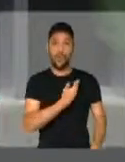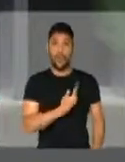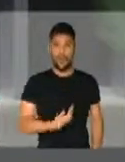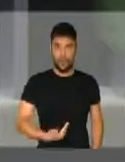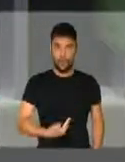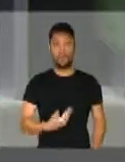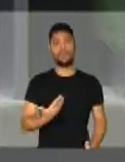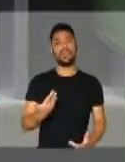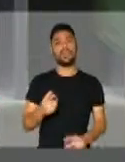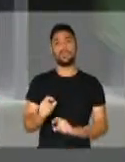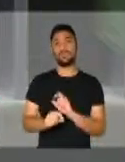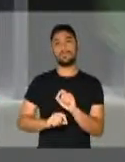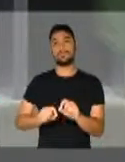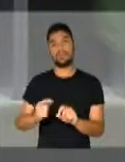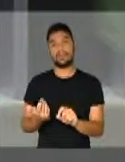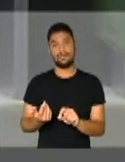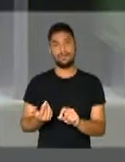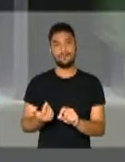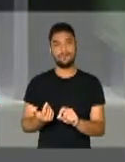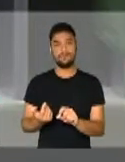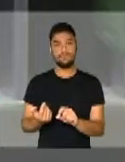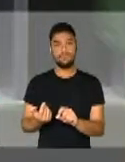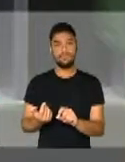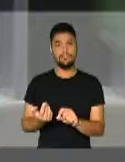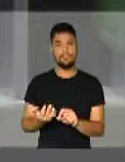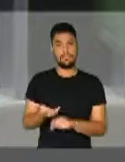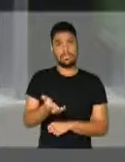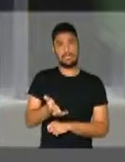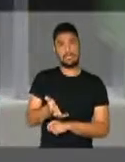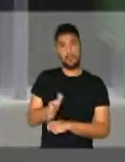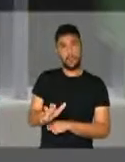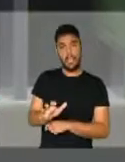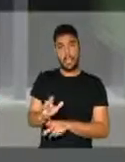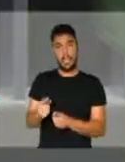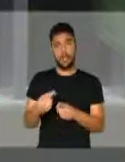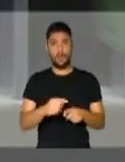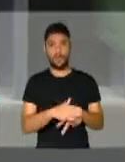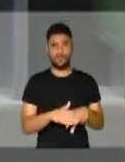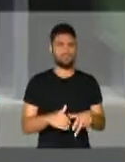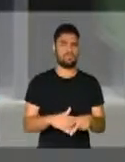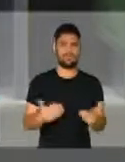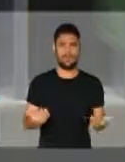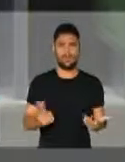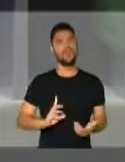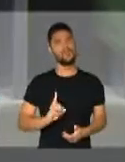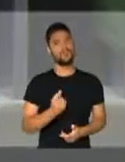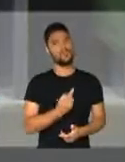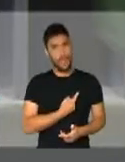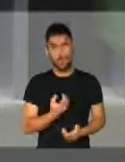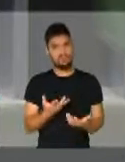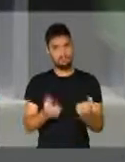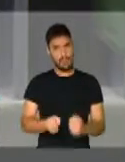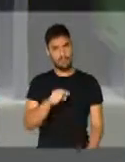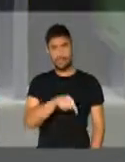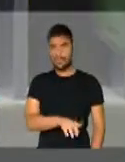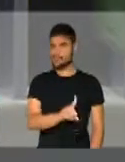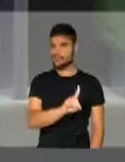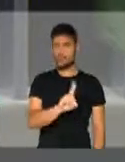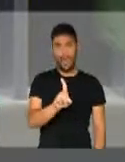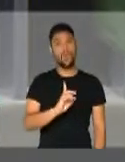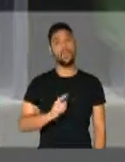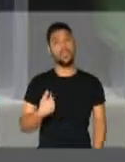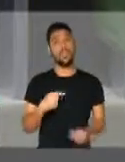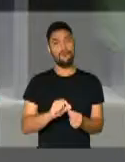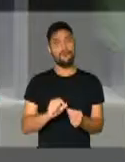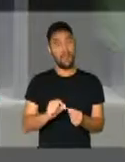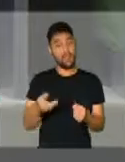governo veste a carapuça de que não quer combater a corrupção. Nós não vamos aceitar isso e